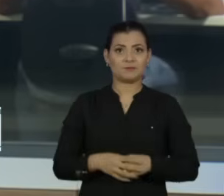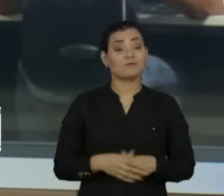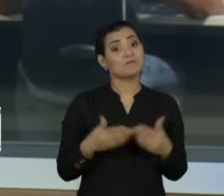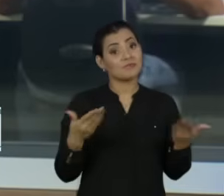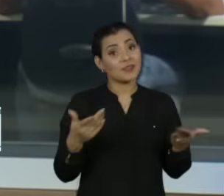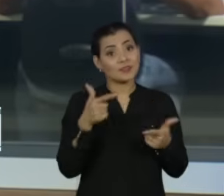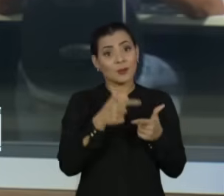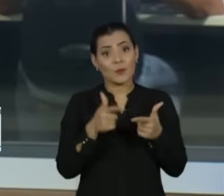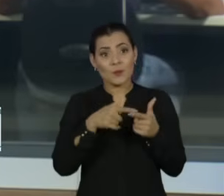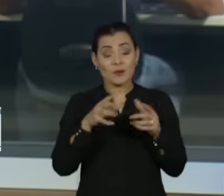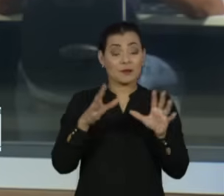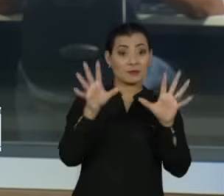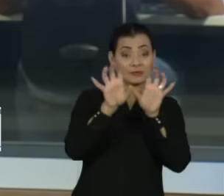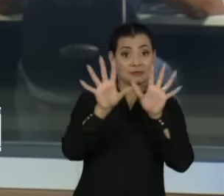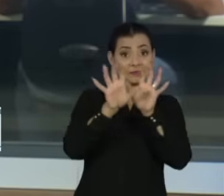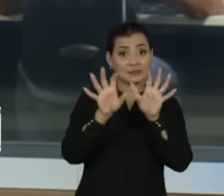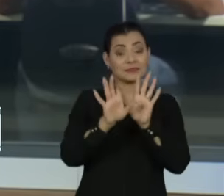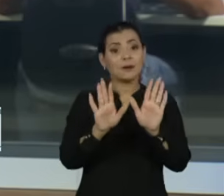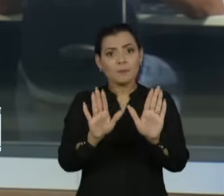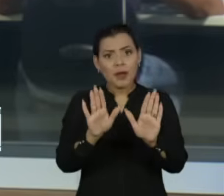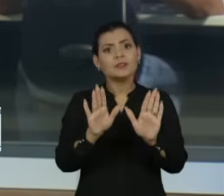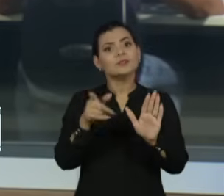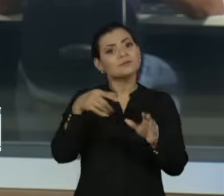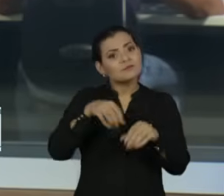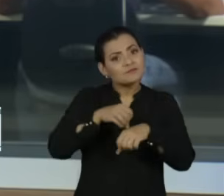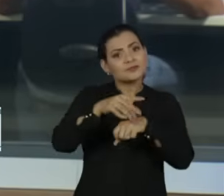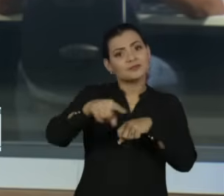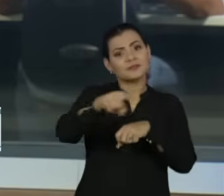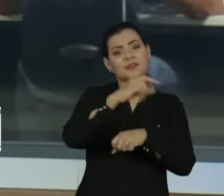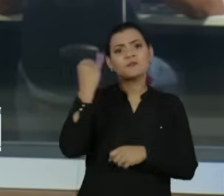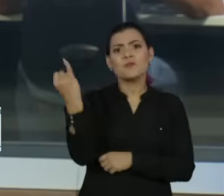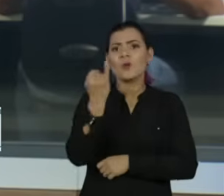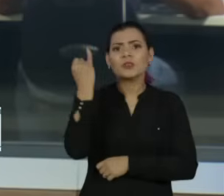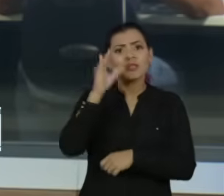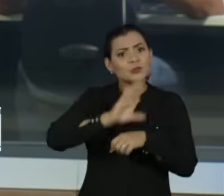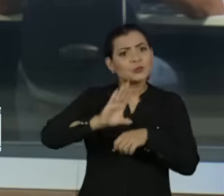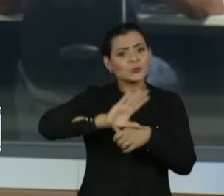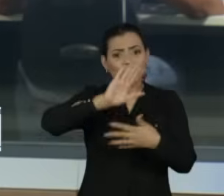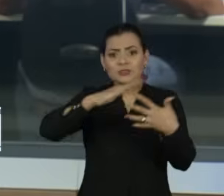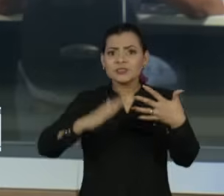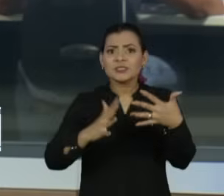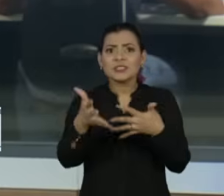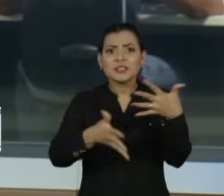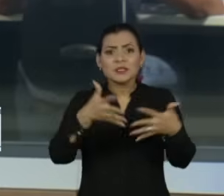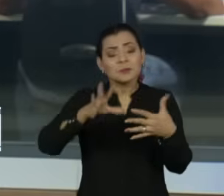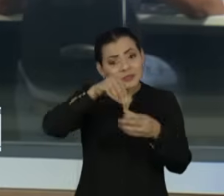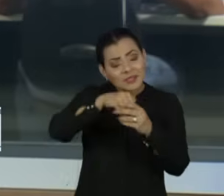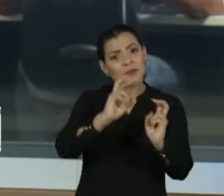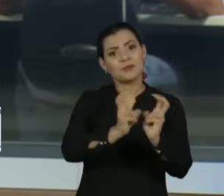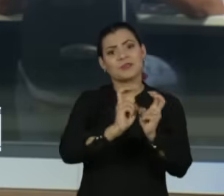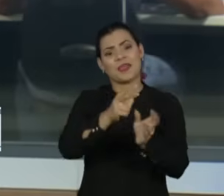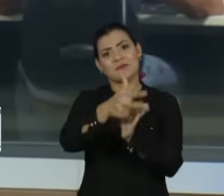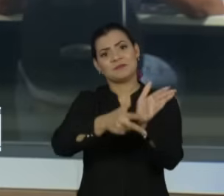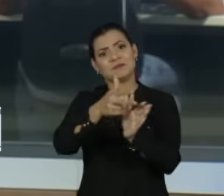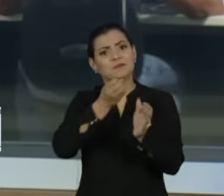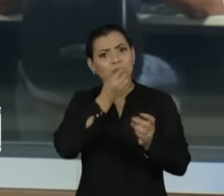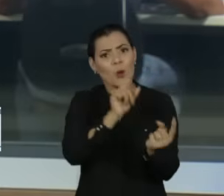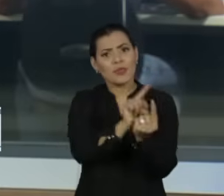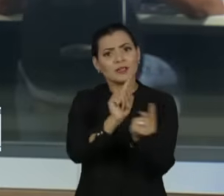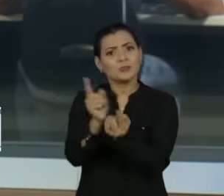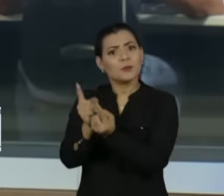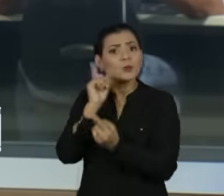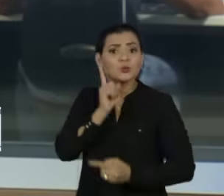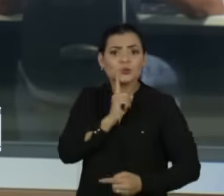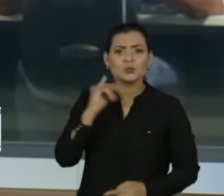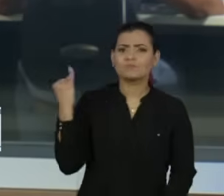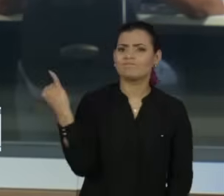Está com um problema aí nessa conexão, mas de qualquer forma fica esse registro importante desta formação desses profissionais para o atendimento ao público surdo,